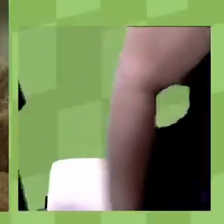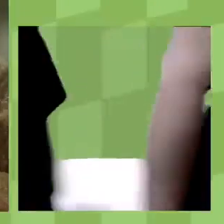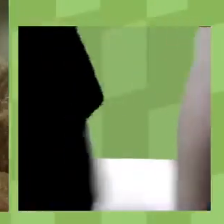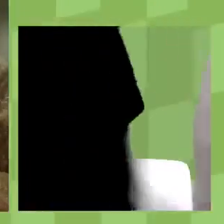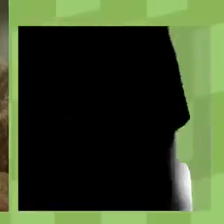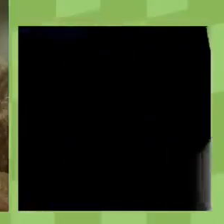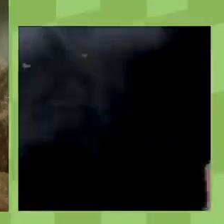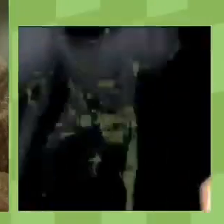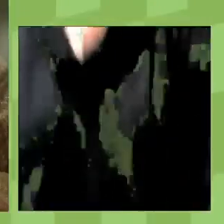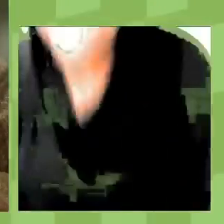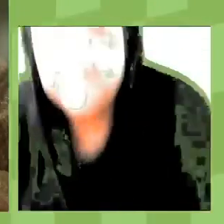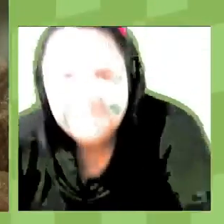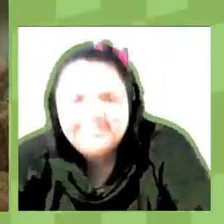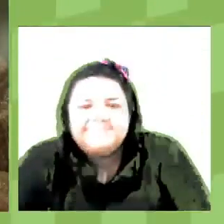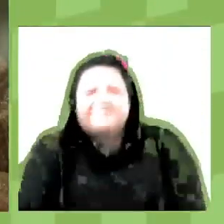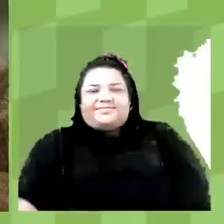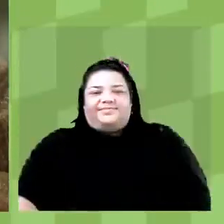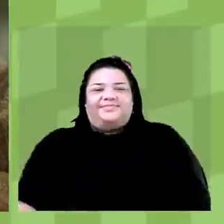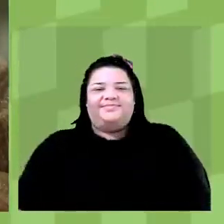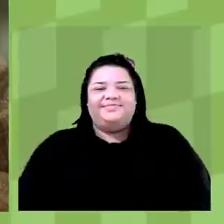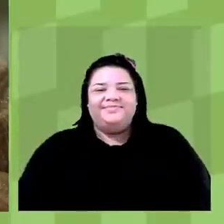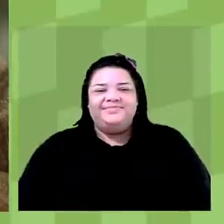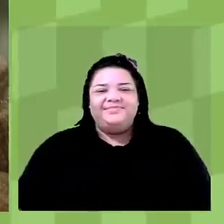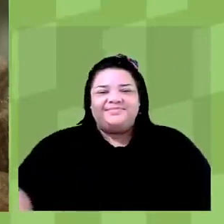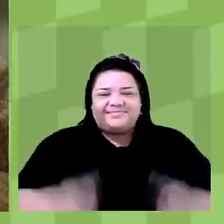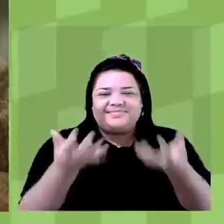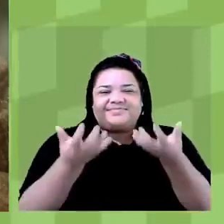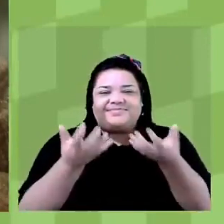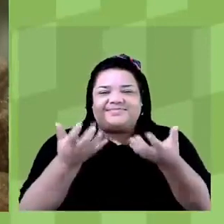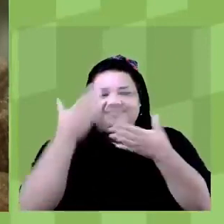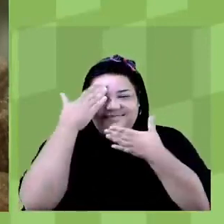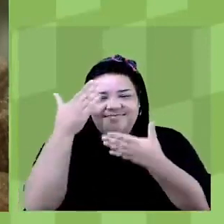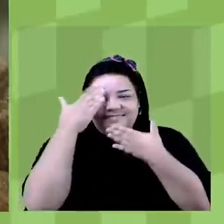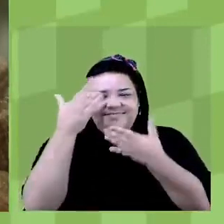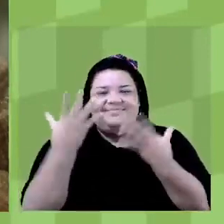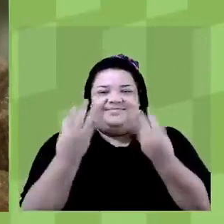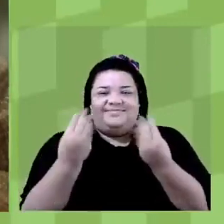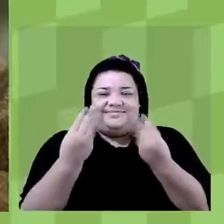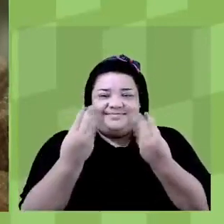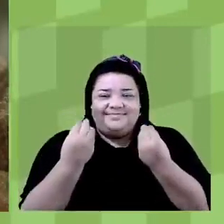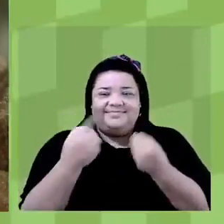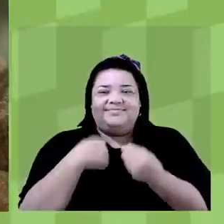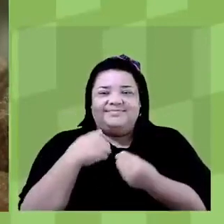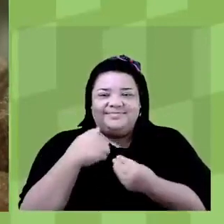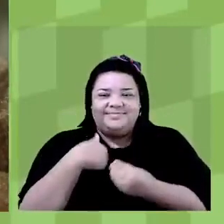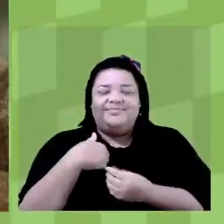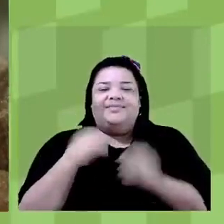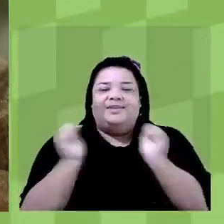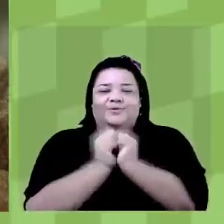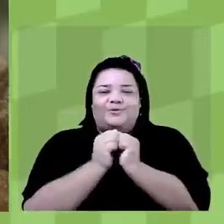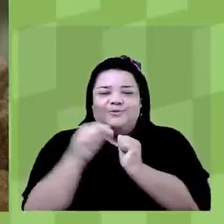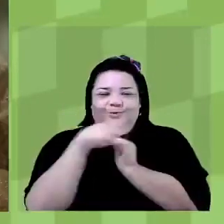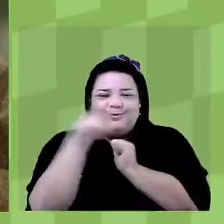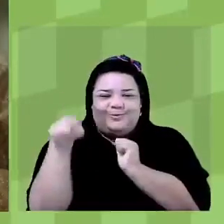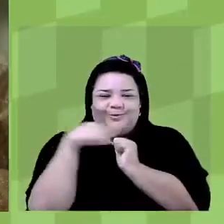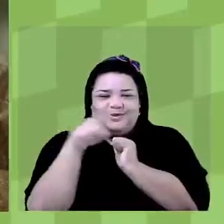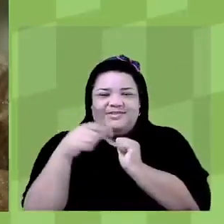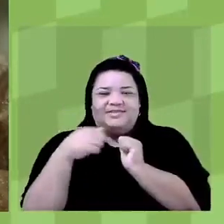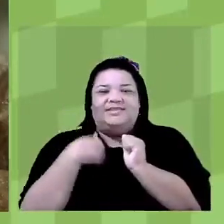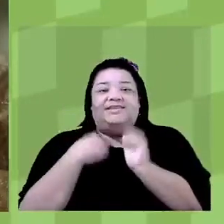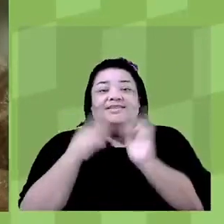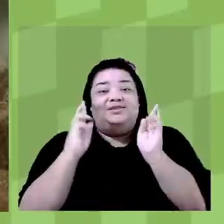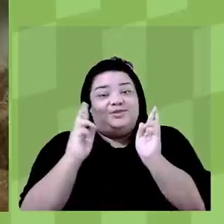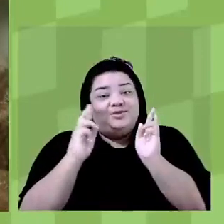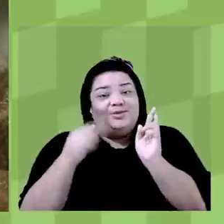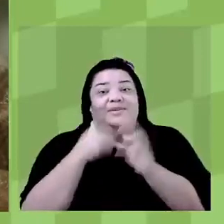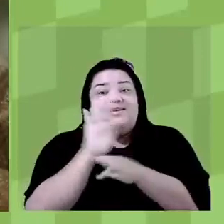Bom, quero agradecer muito poder ter passado essa tarde aqui com Denise vocês. Cavalcante, Espero ter secretária de contribuído Infraestrutura de e Meio alguma Ambiente do forma. Estado de São Paulo. Convido